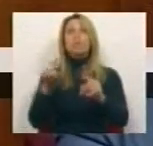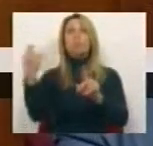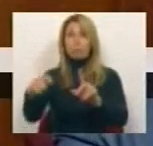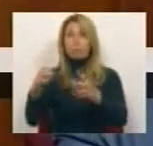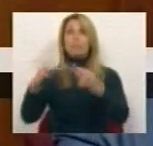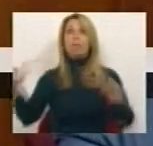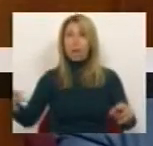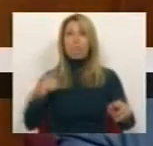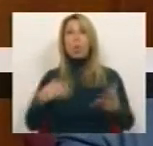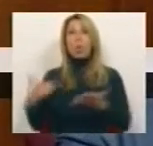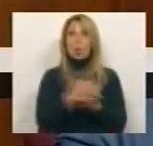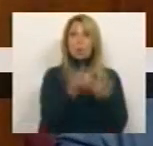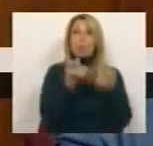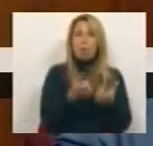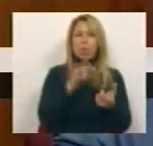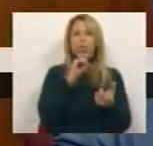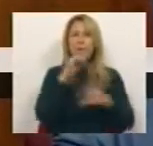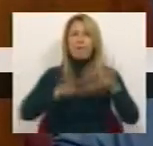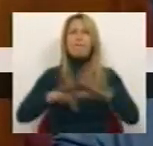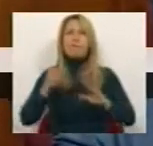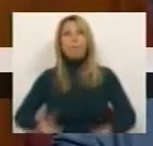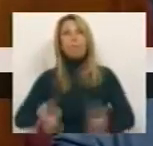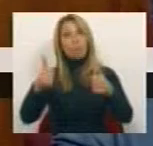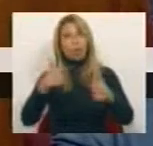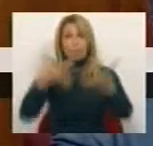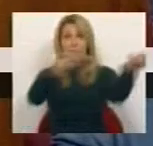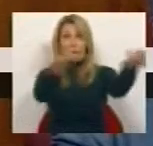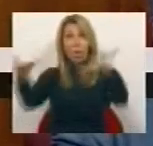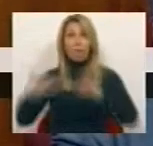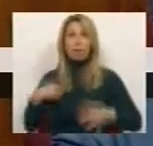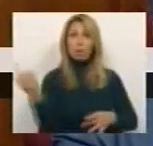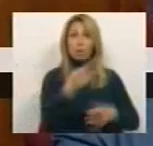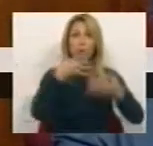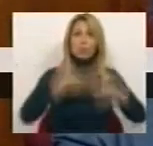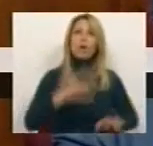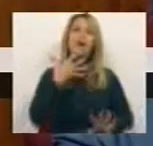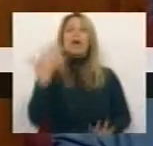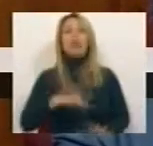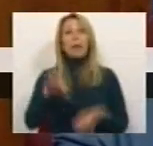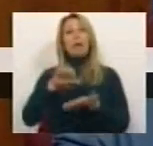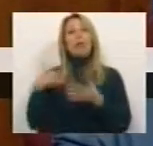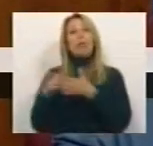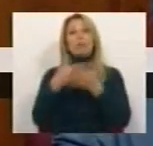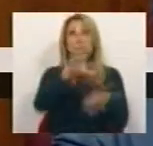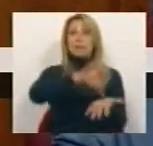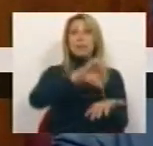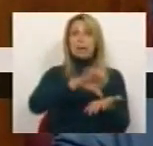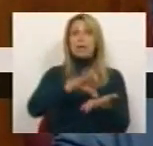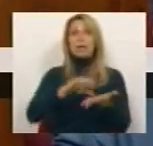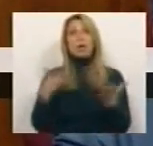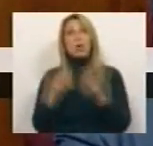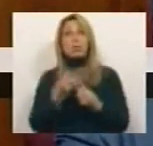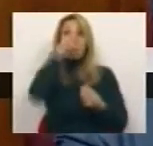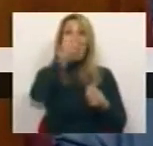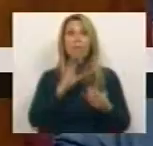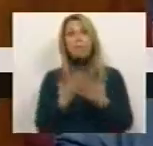que todos temos, fazer melhor. E convido-os a todos vós, acreditando neste processo de centralização, a trabalhar com o Governo para concretizar esta reforma.